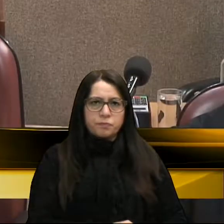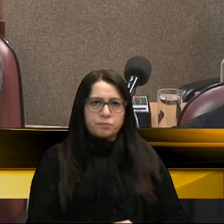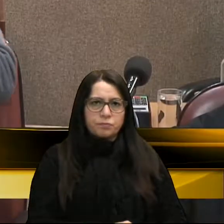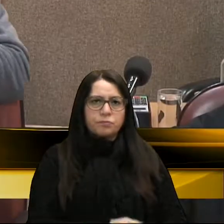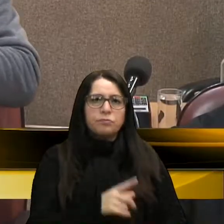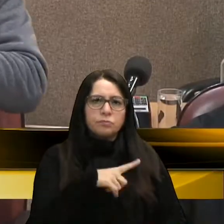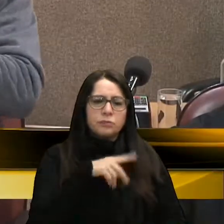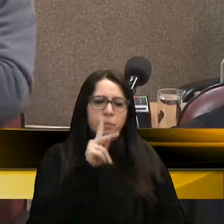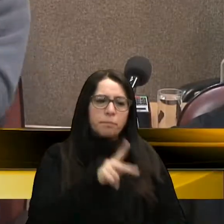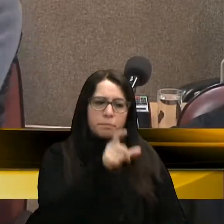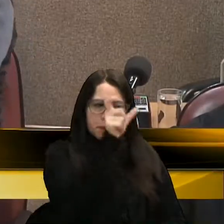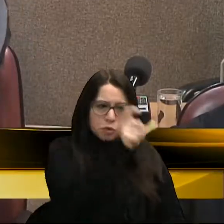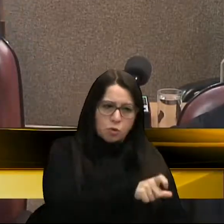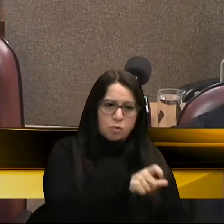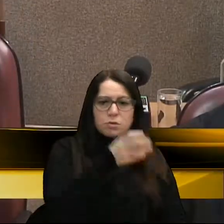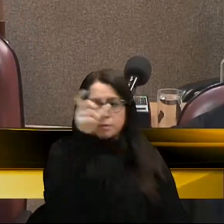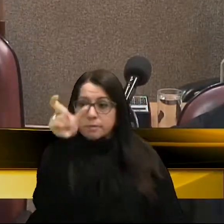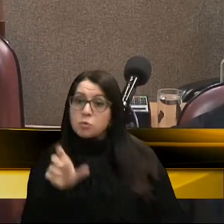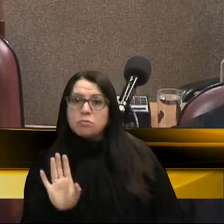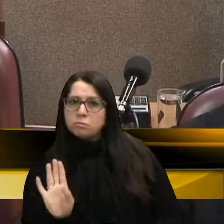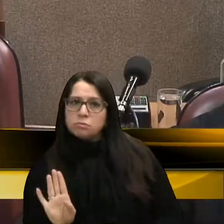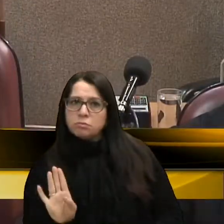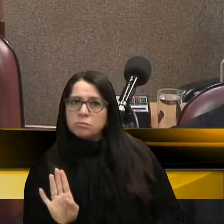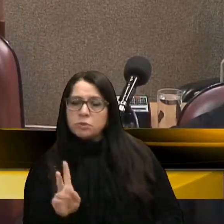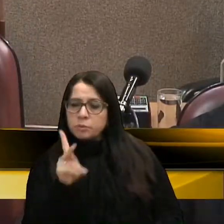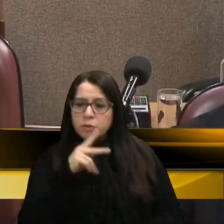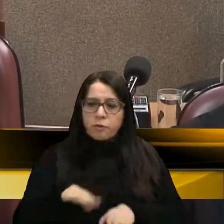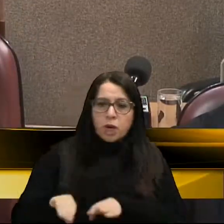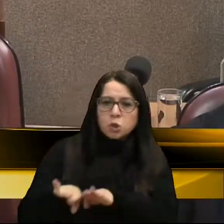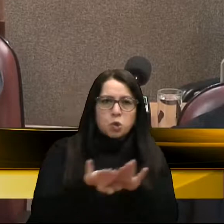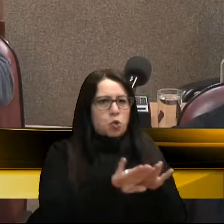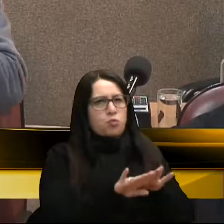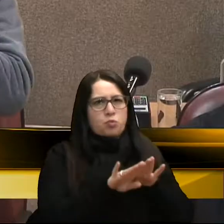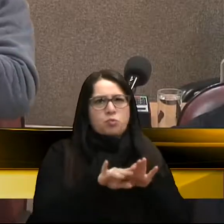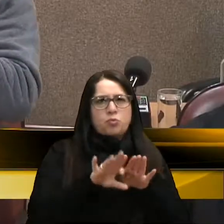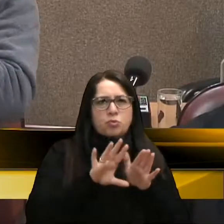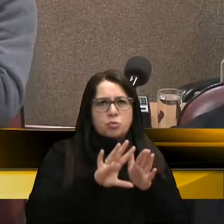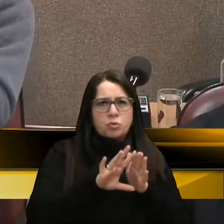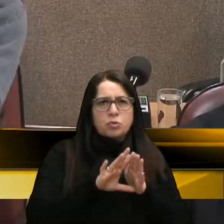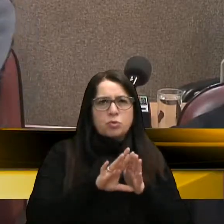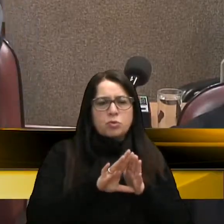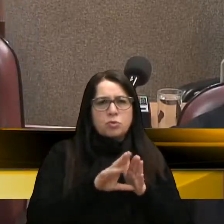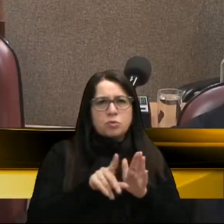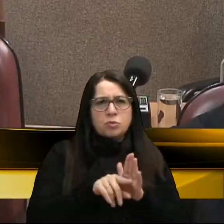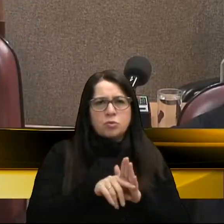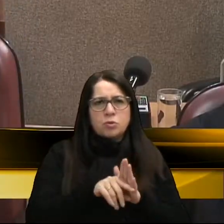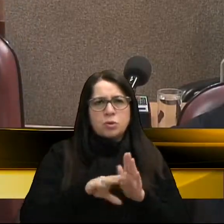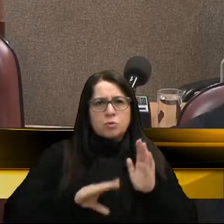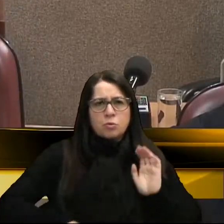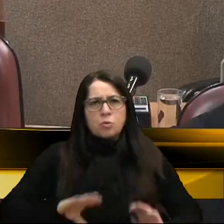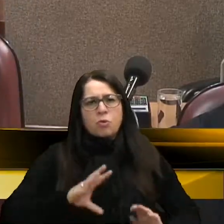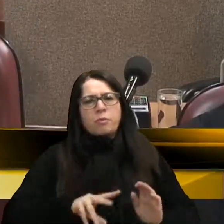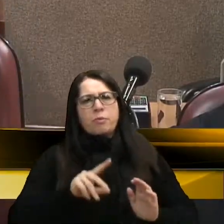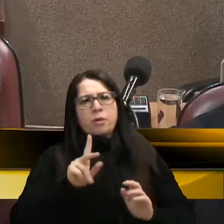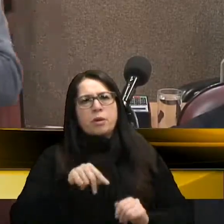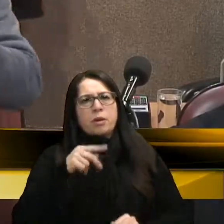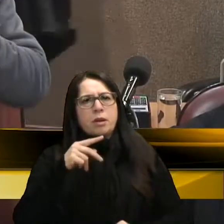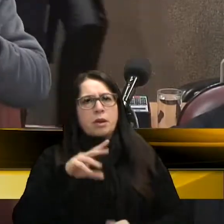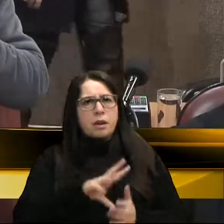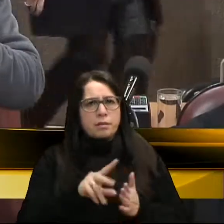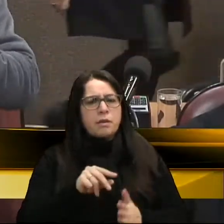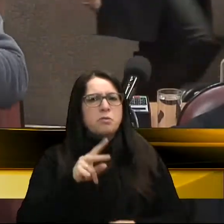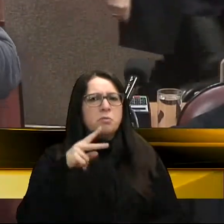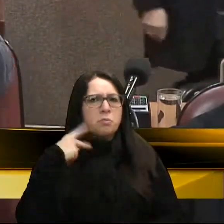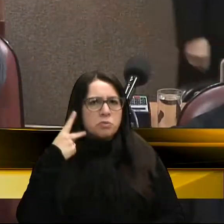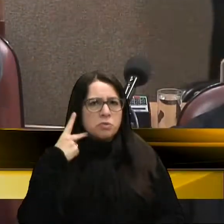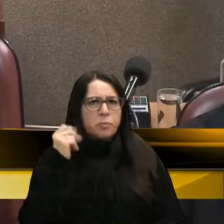Existem pessoas e pessoas. E quando alguém generaliza e diz que todo corrupto é ladrão, todo corrupto é político, eu posso dizer